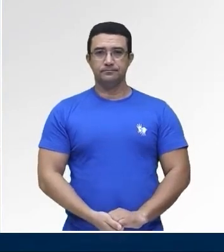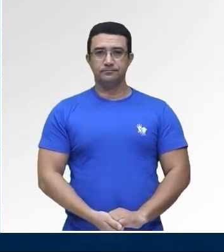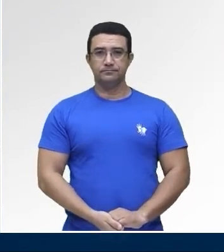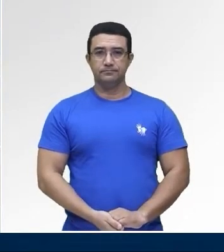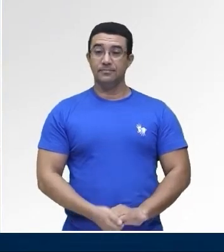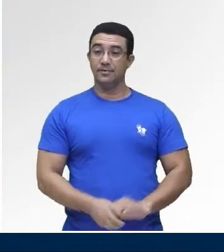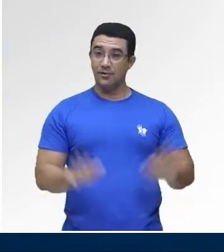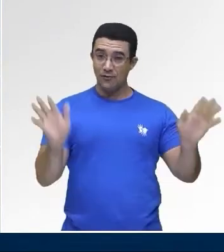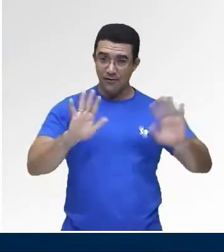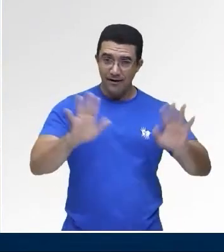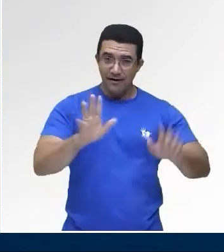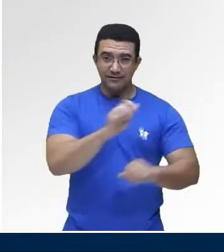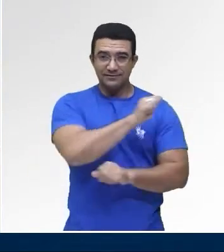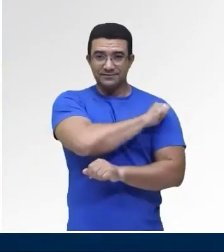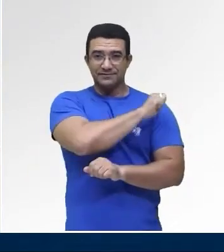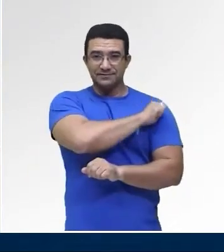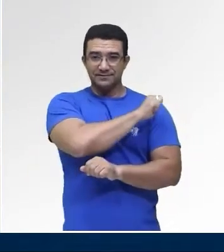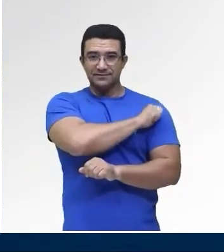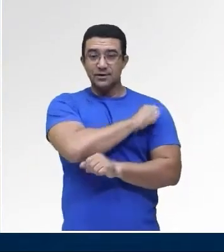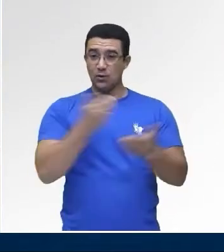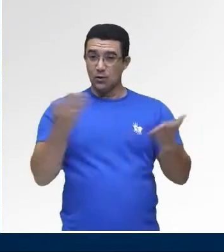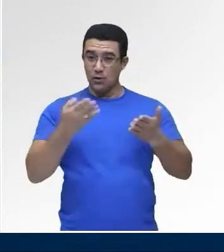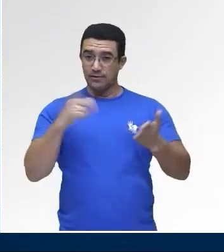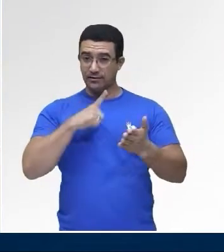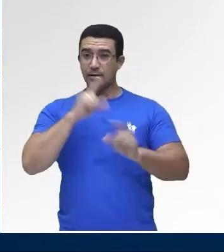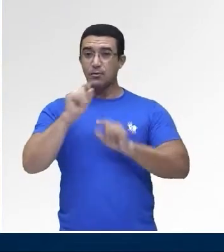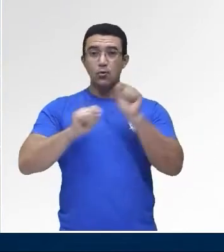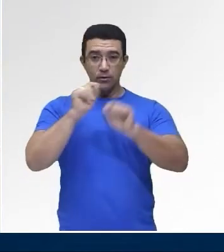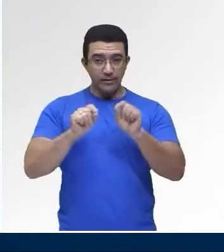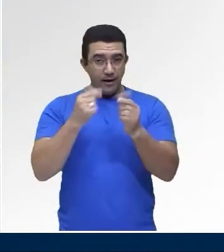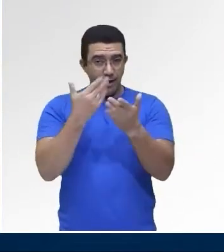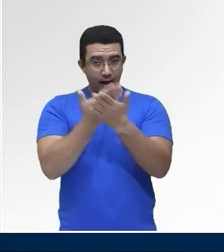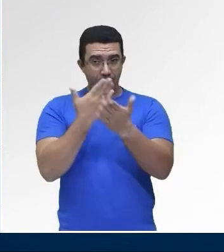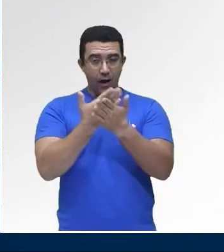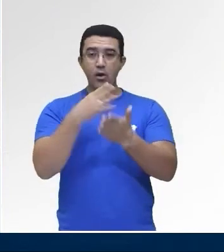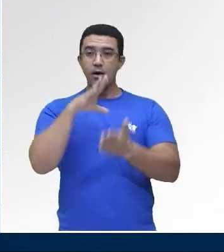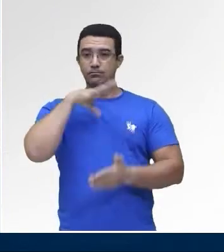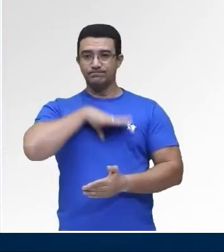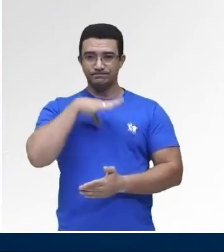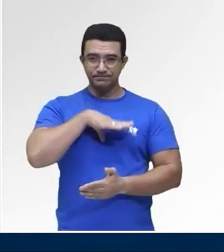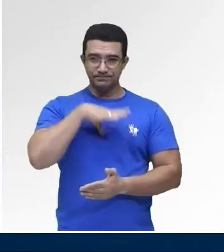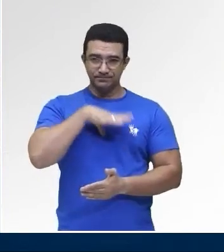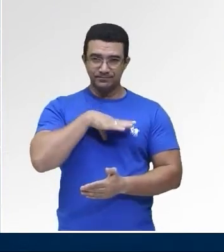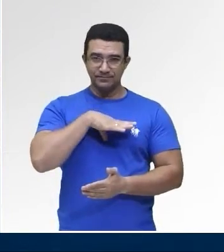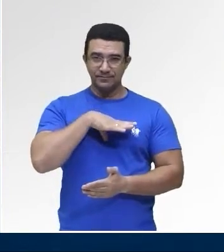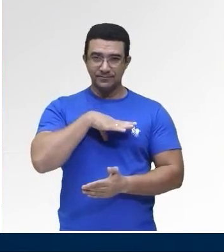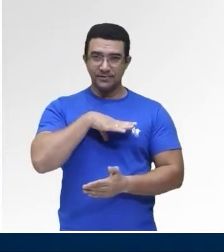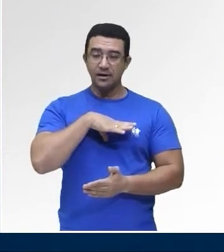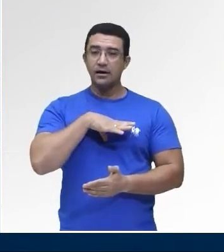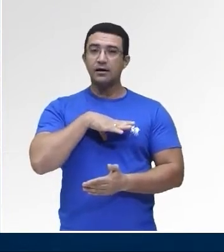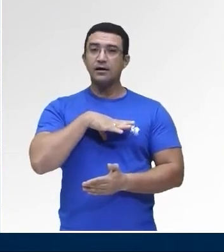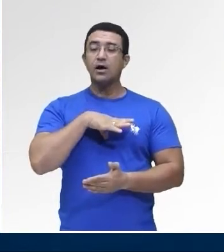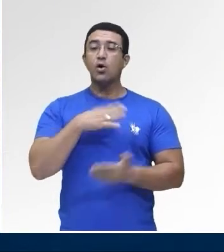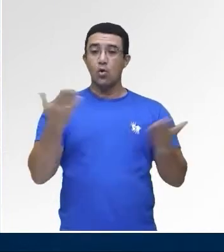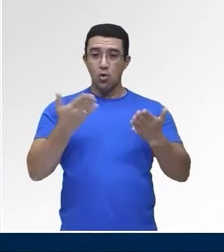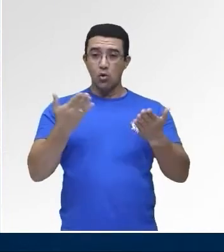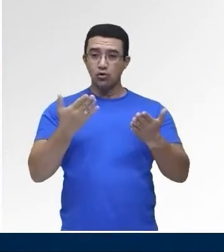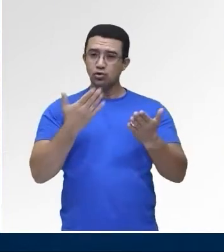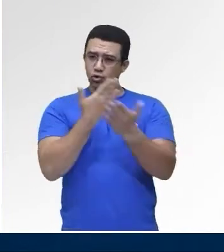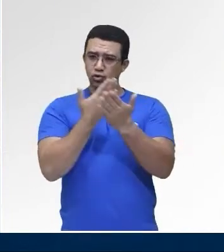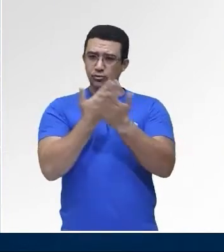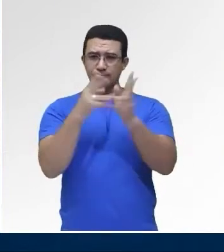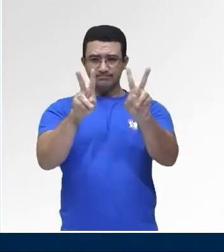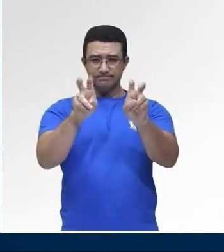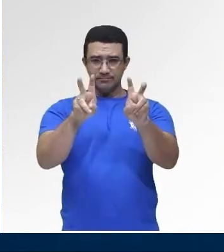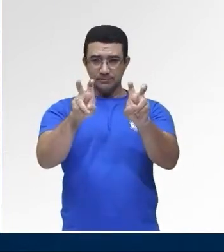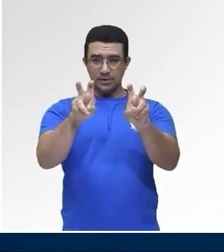Olá, alunos! Hoje nós temos mais uma aula de língua portuguesa. E hoje nós vamos estudar sobre o